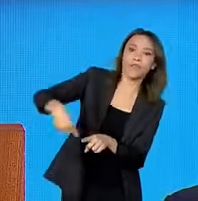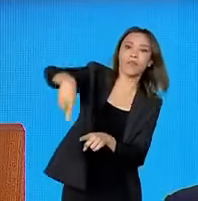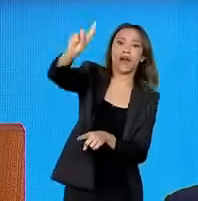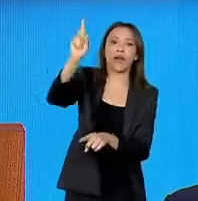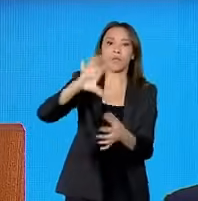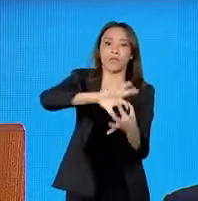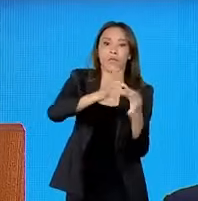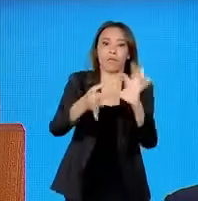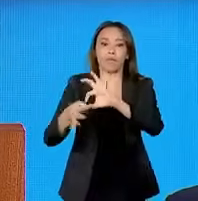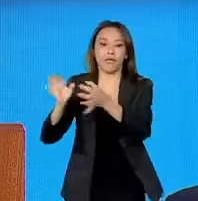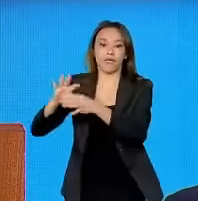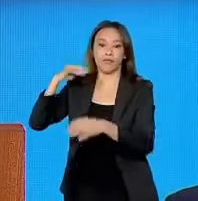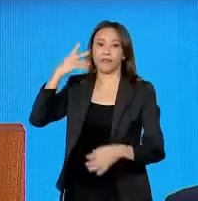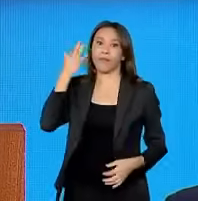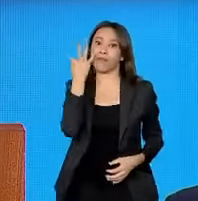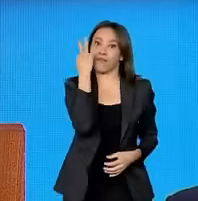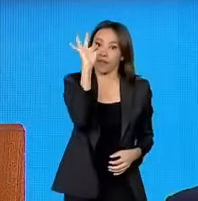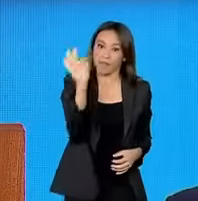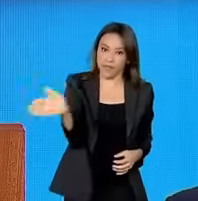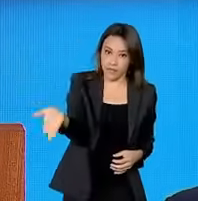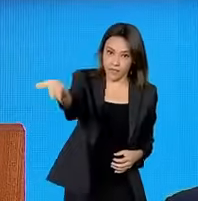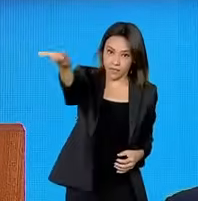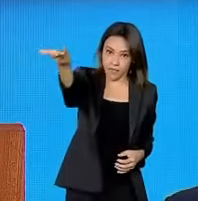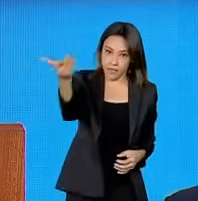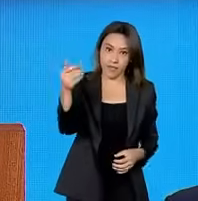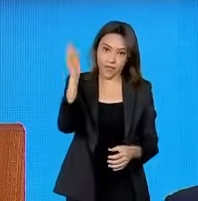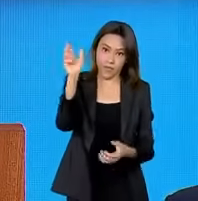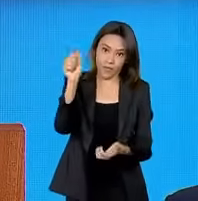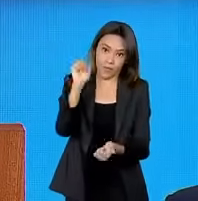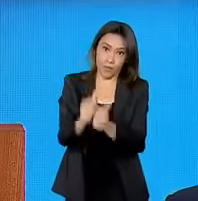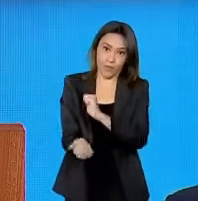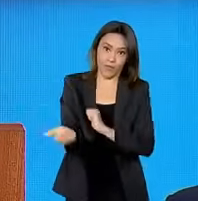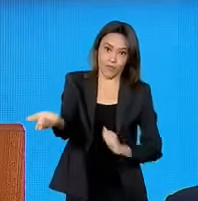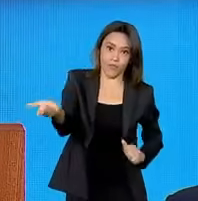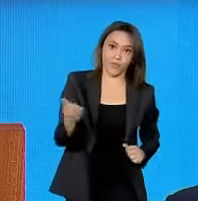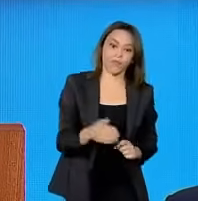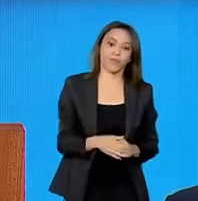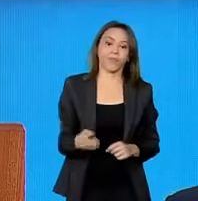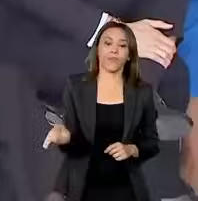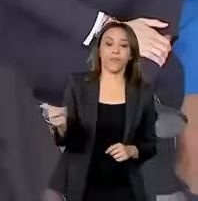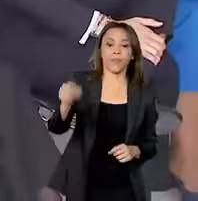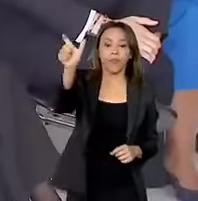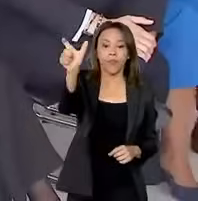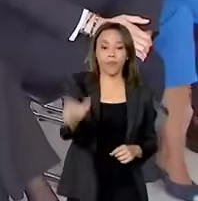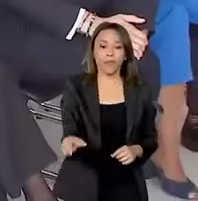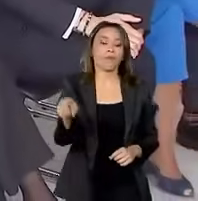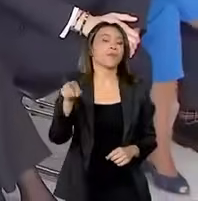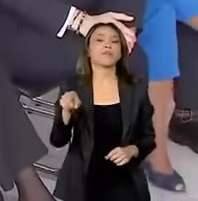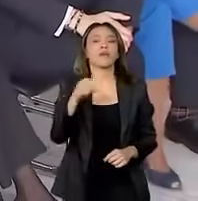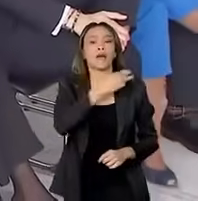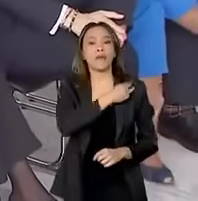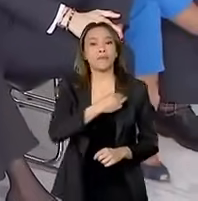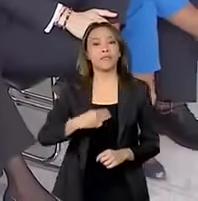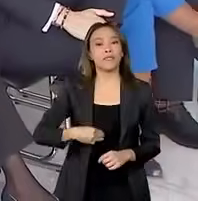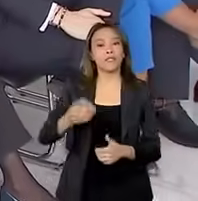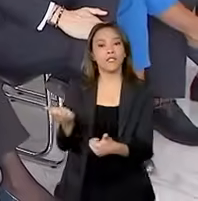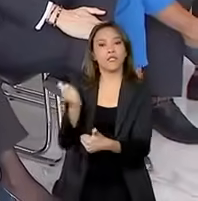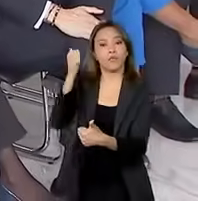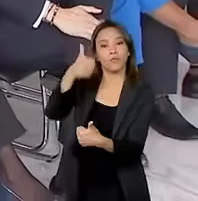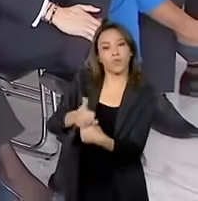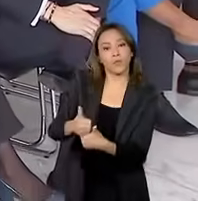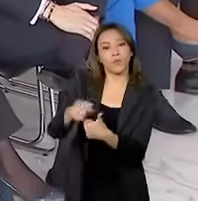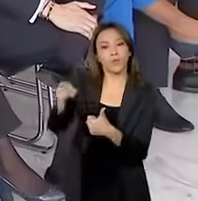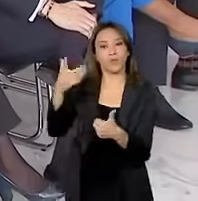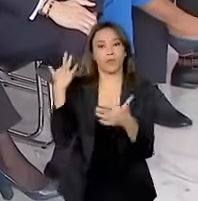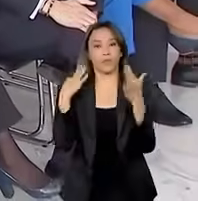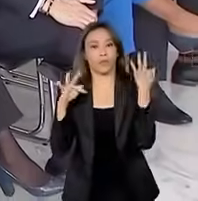Paris. Depois do Ministério do Esporte, depois eu quero cumprimentar a companheira Ana Carla Lopes, a ministra substituta do